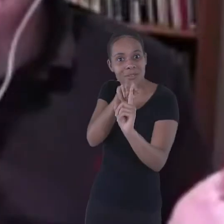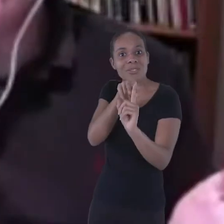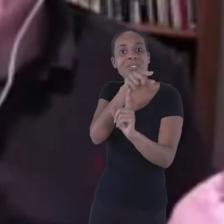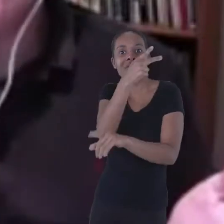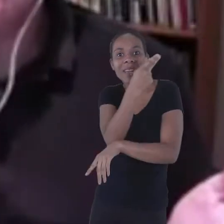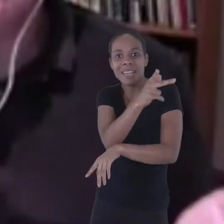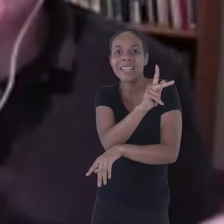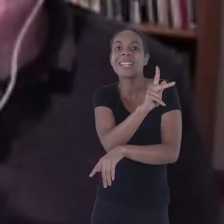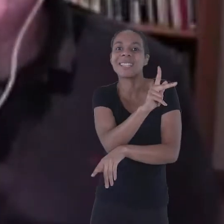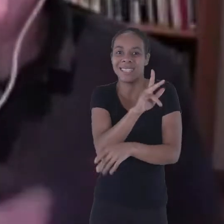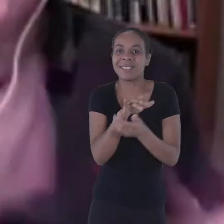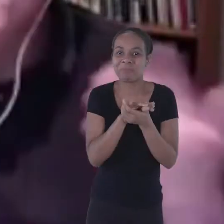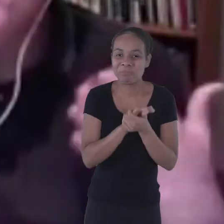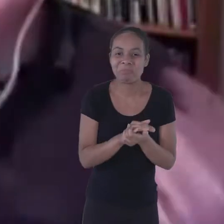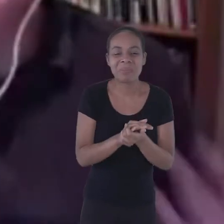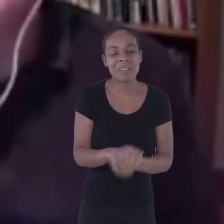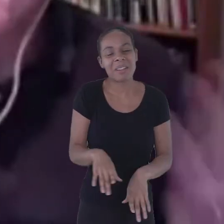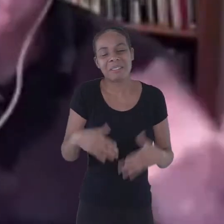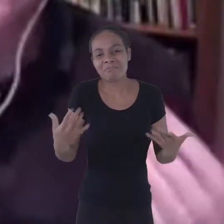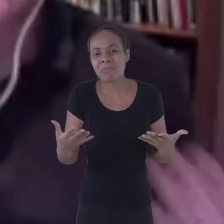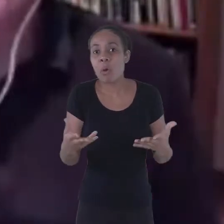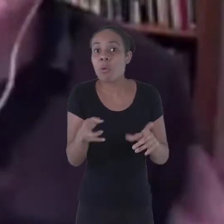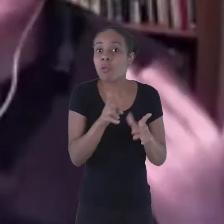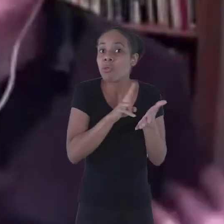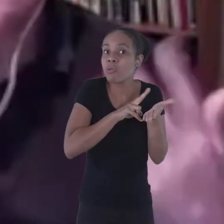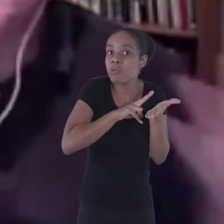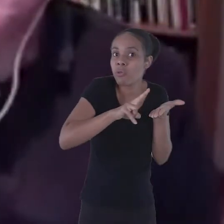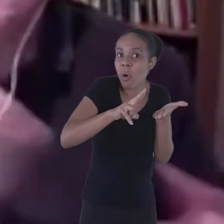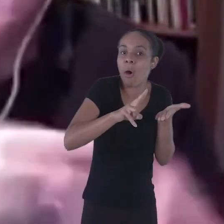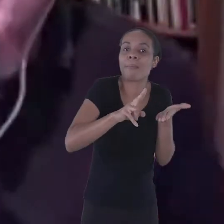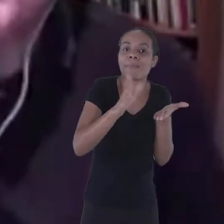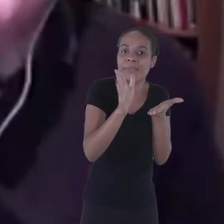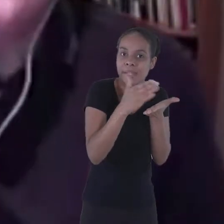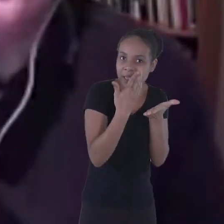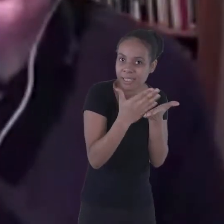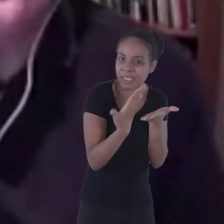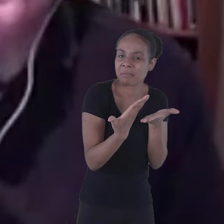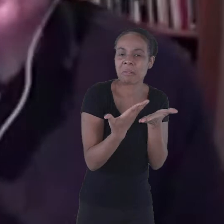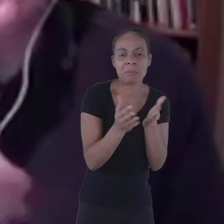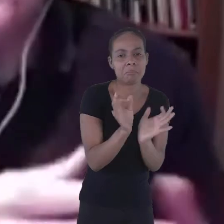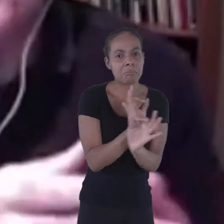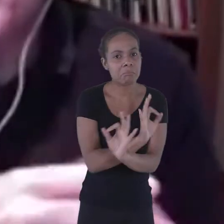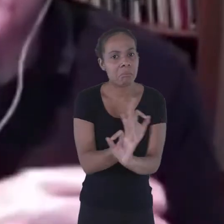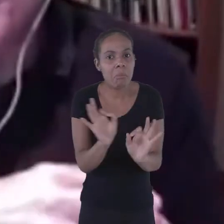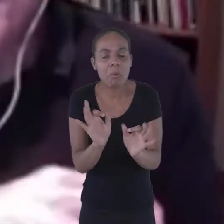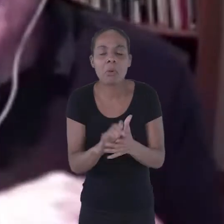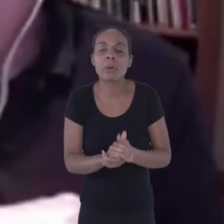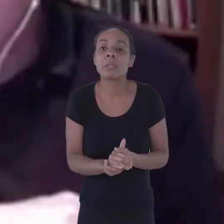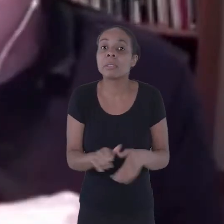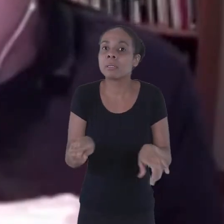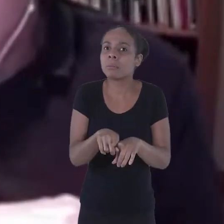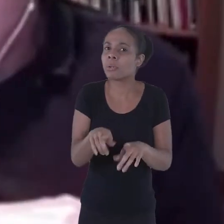muito apropriado, que ele garimpa muita coisa não dá nem para você dizer que o livro seja um livro